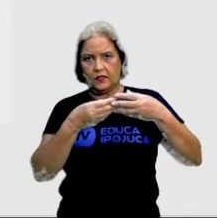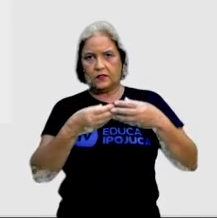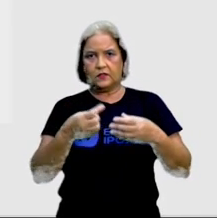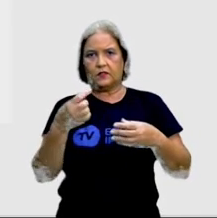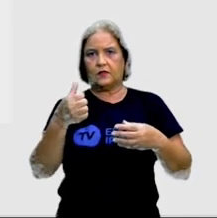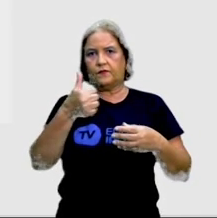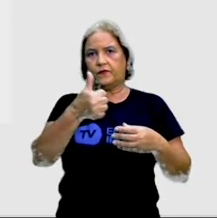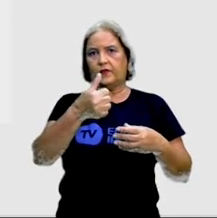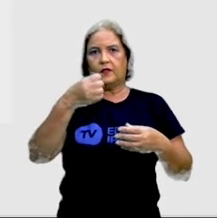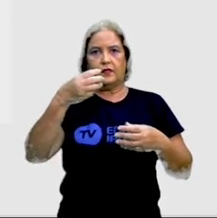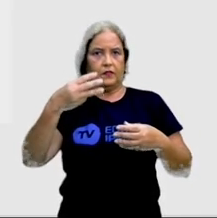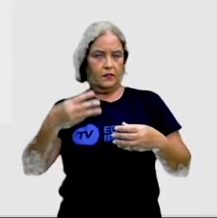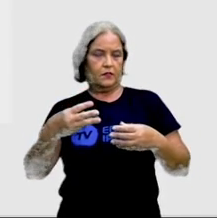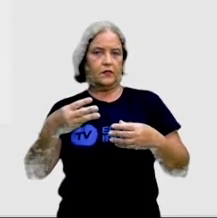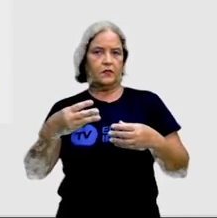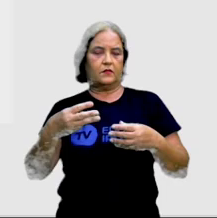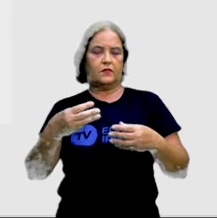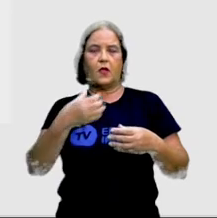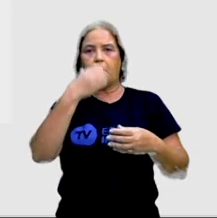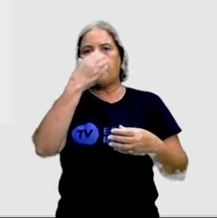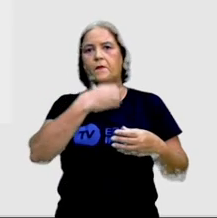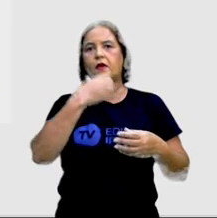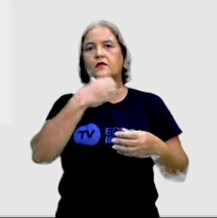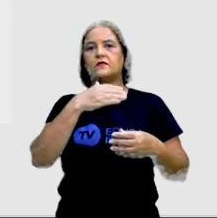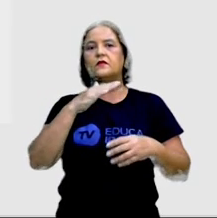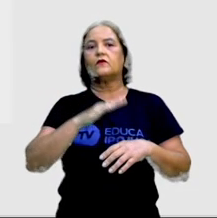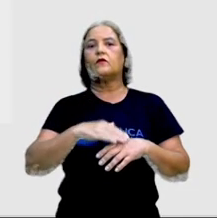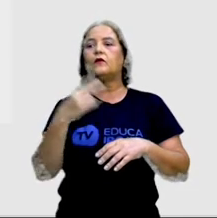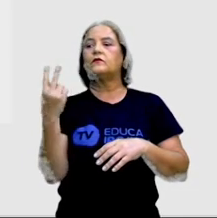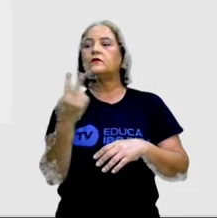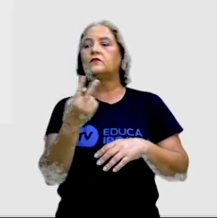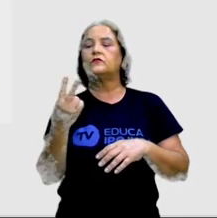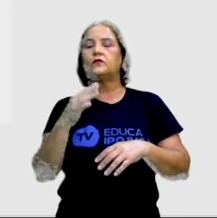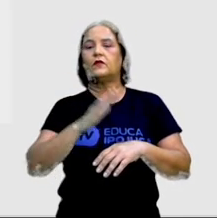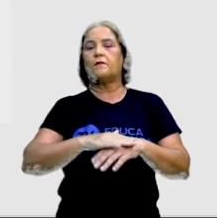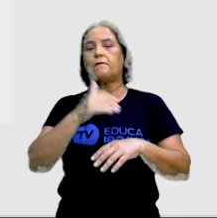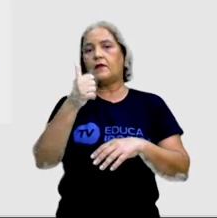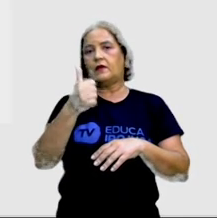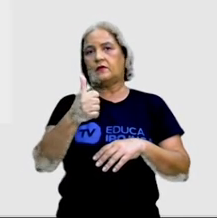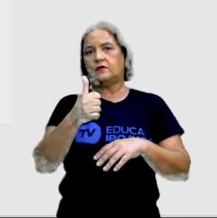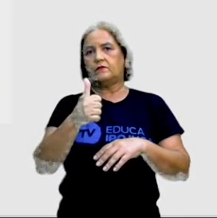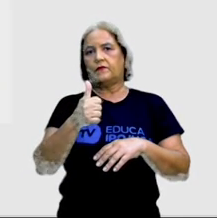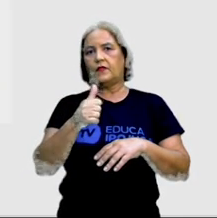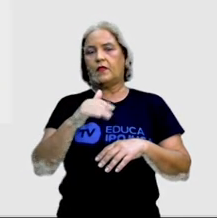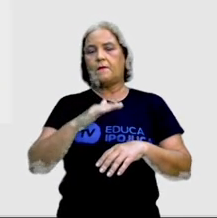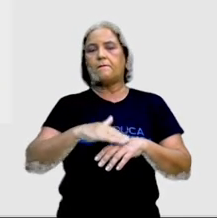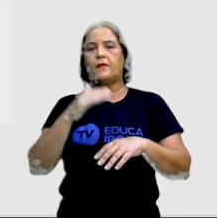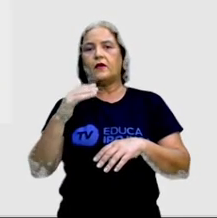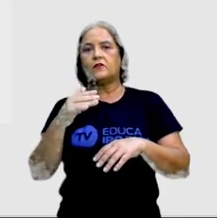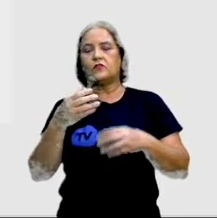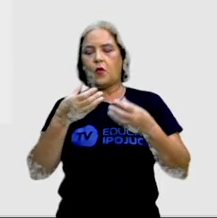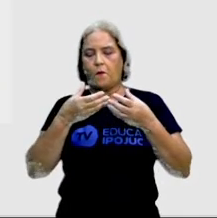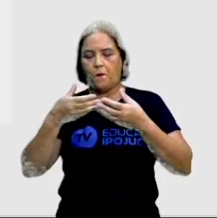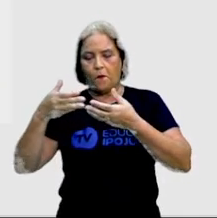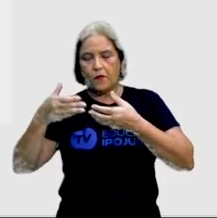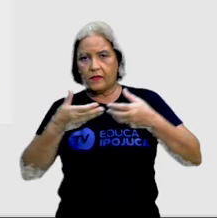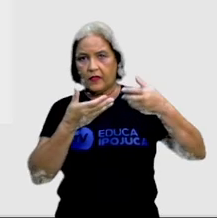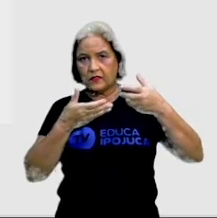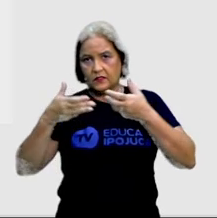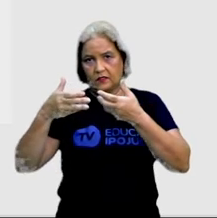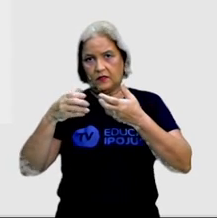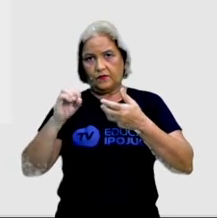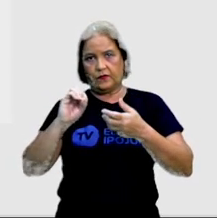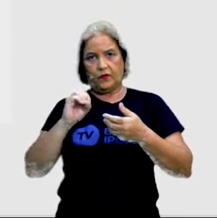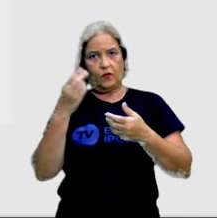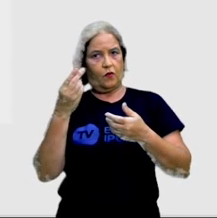maçãs Qual das frutas nós temos em maior quantidade nós temos mais melancia ou